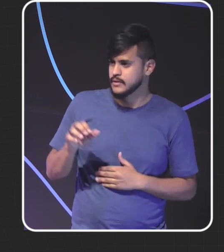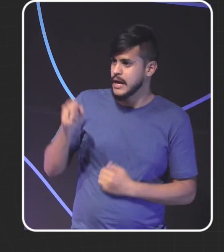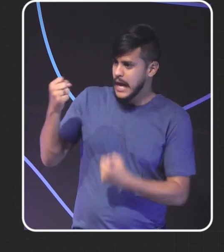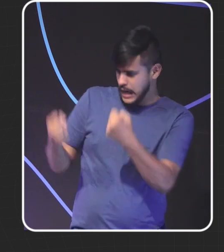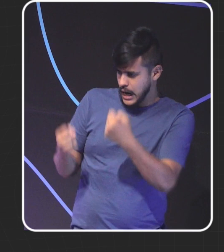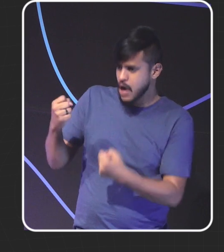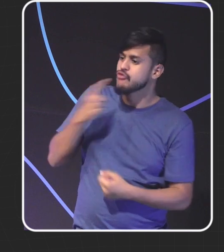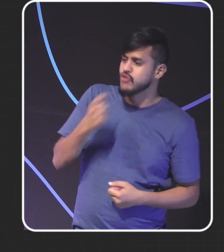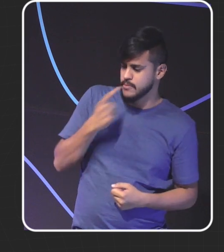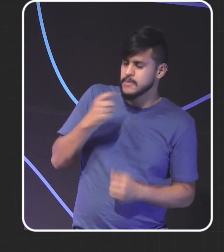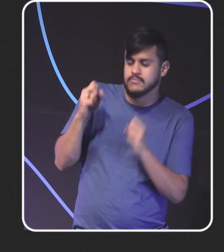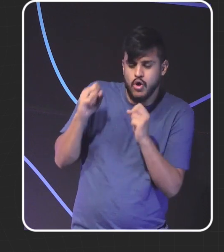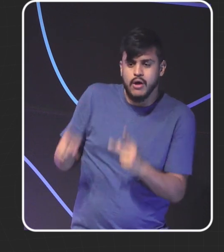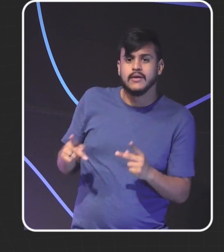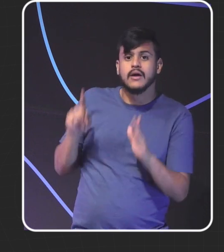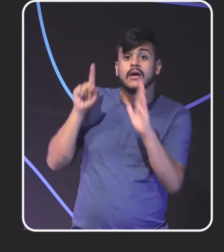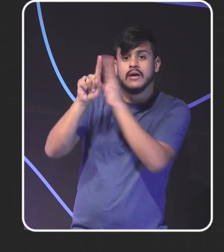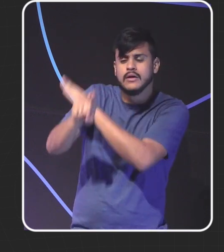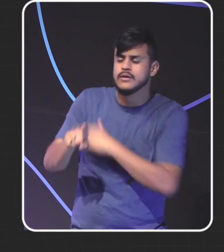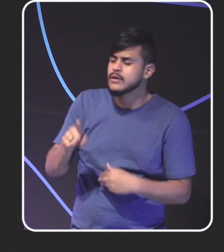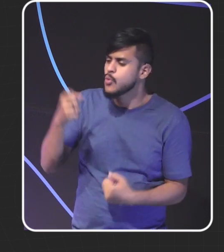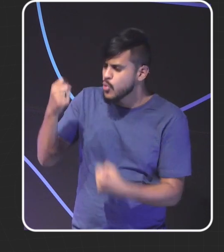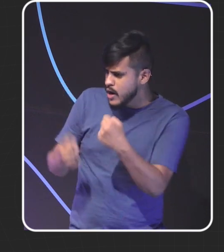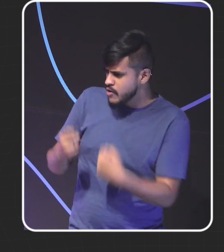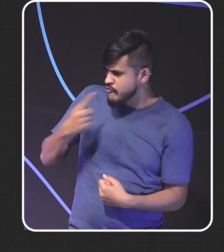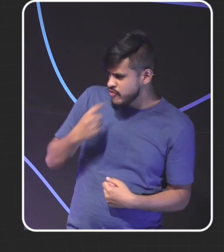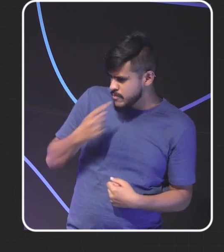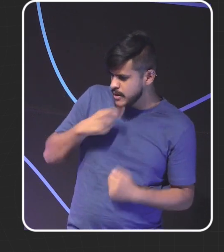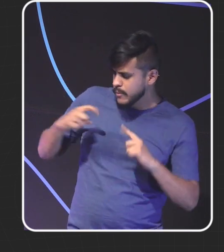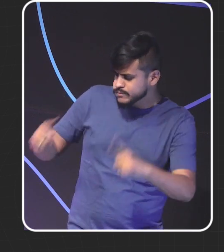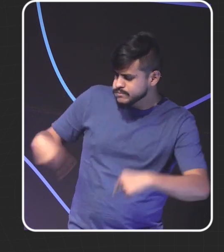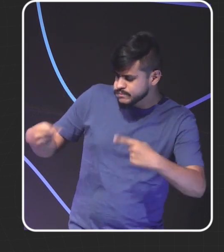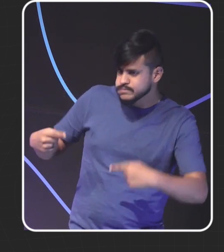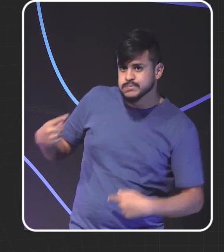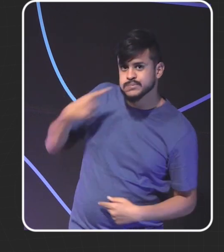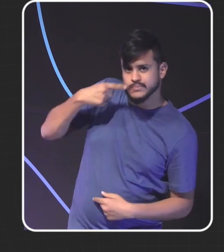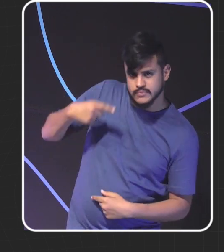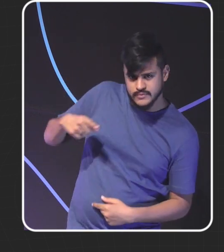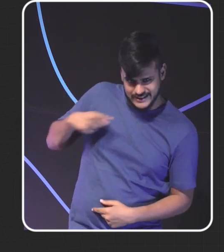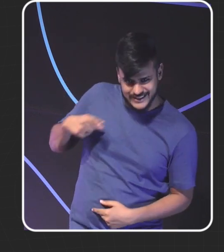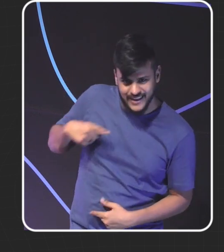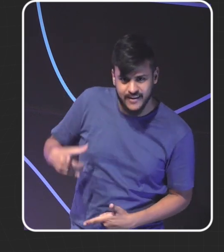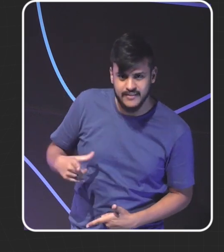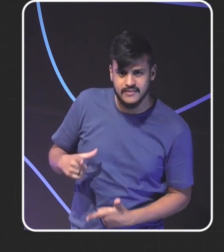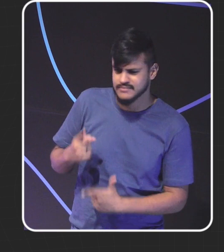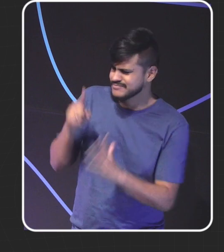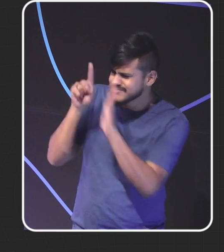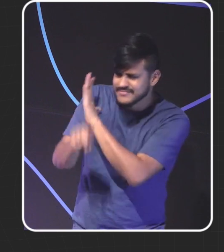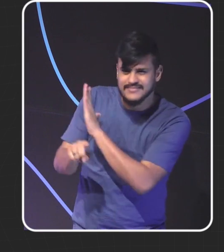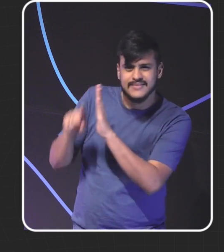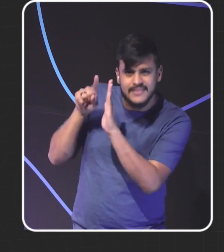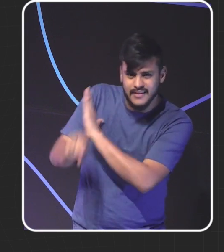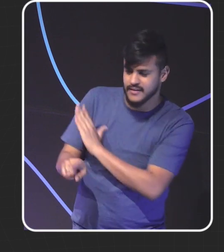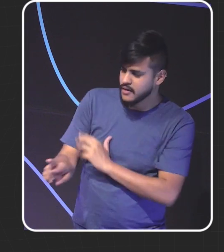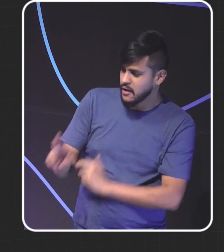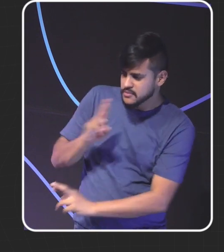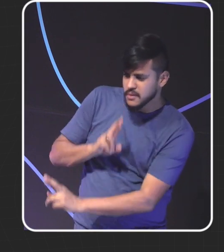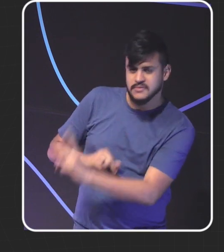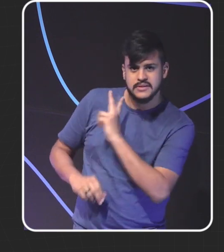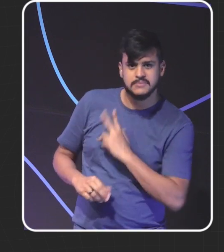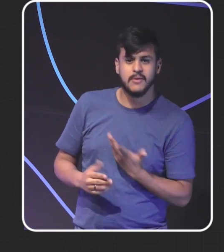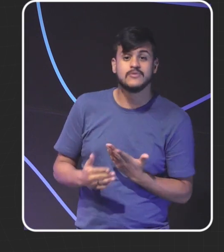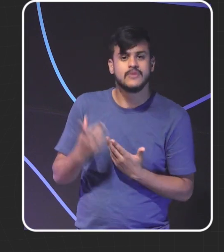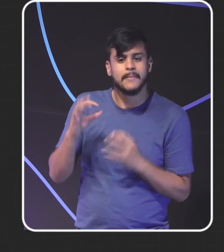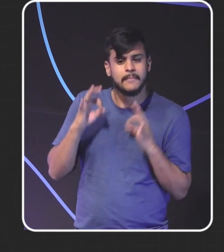tá, mas o carro vermelho ele tá com o pneu furado? Sei lá, você vai perguntar várias coisas, você vai, vamos